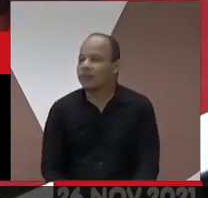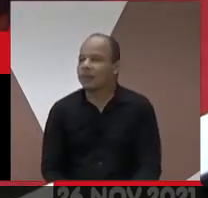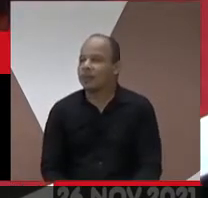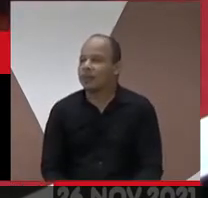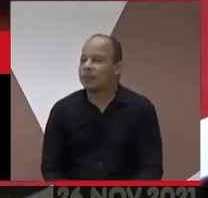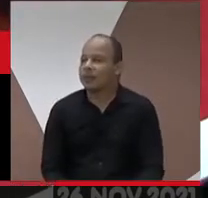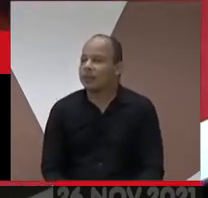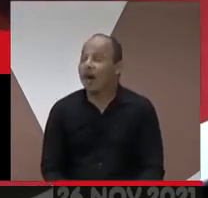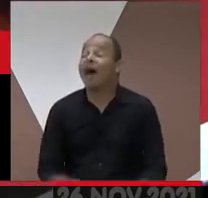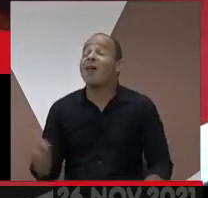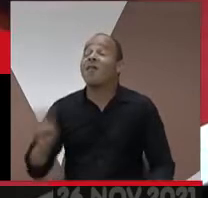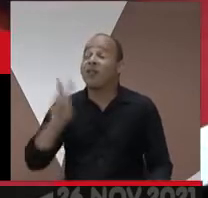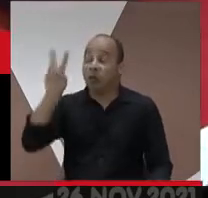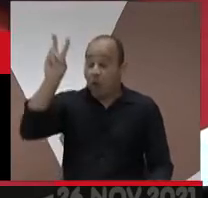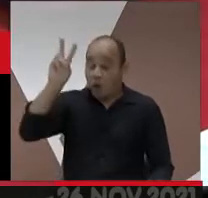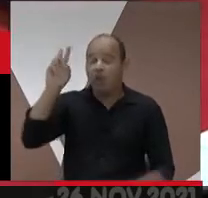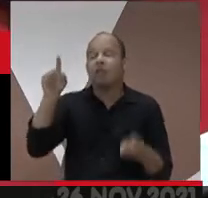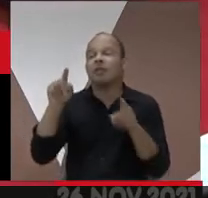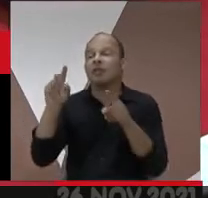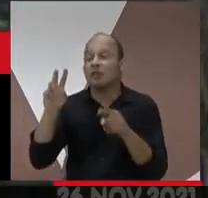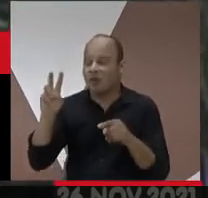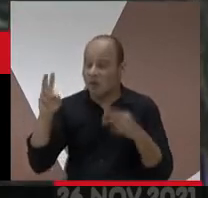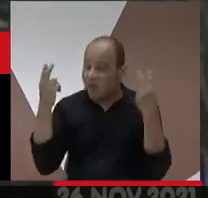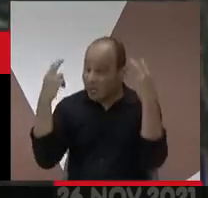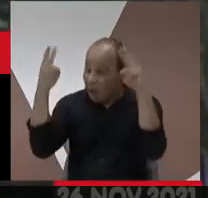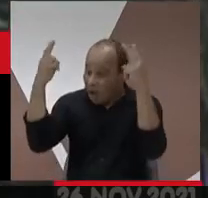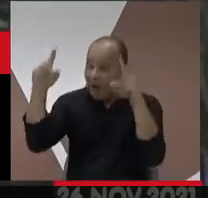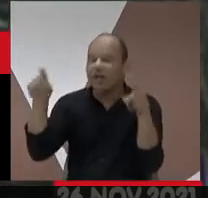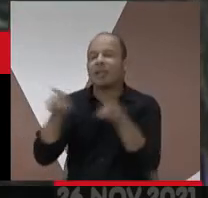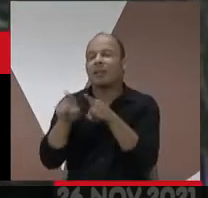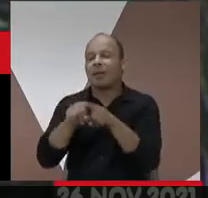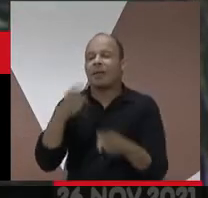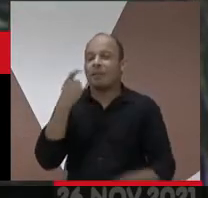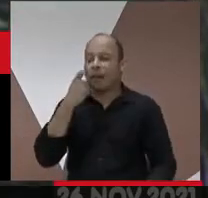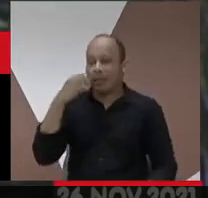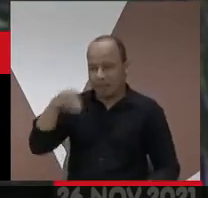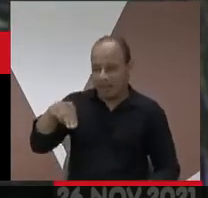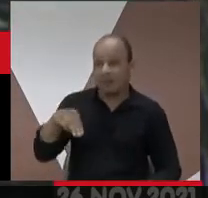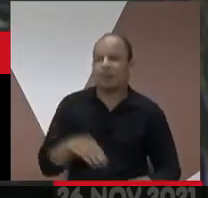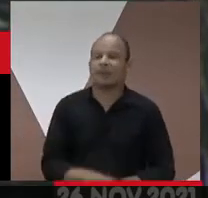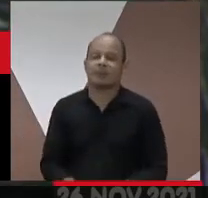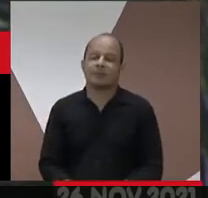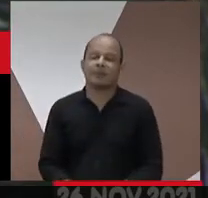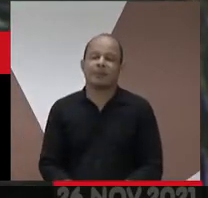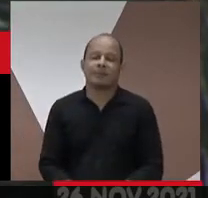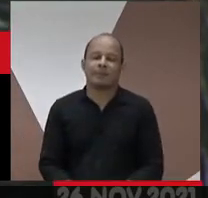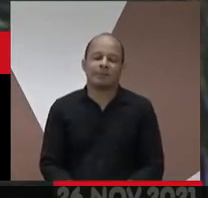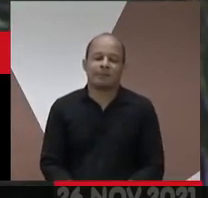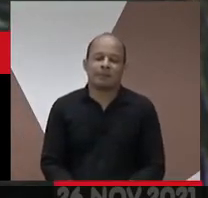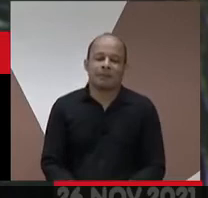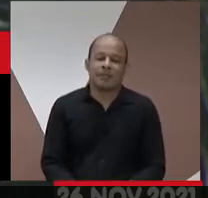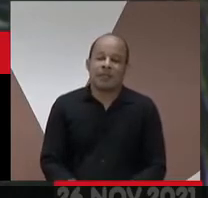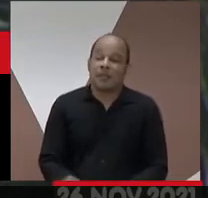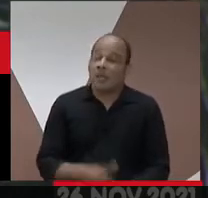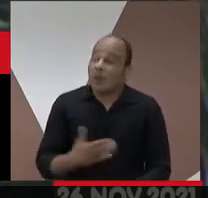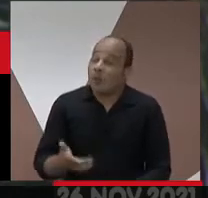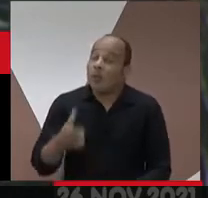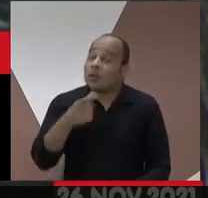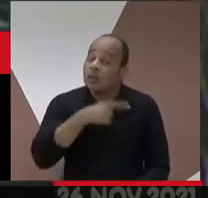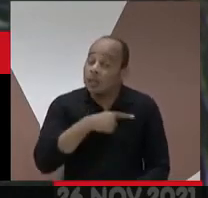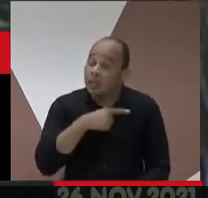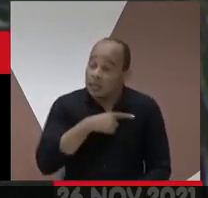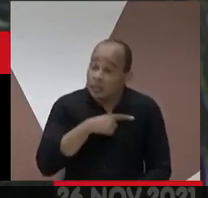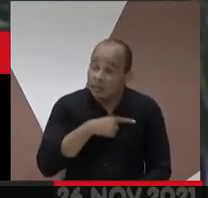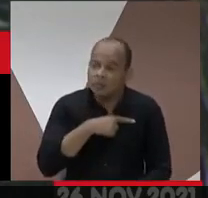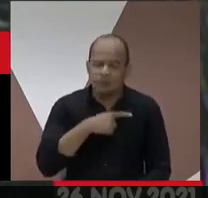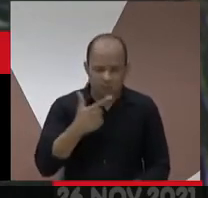Tal qual os aliados chegaram na Europa com uma arma poderosíssima e exércitos descansados,